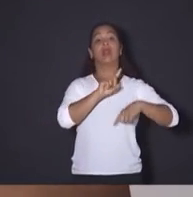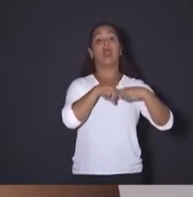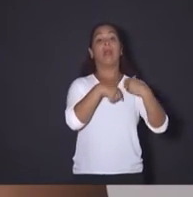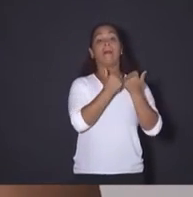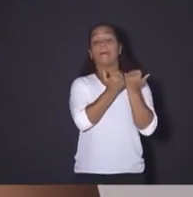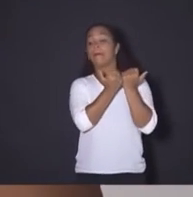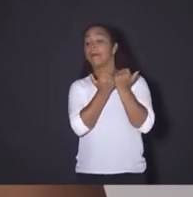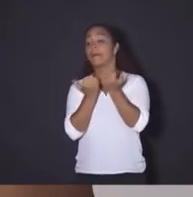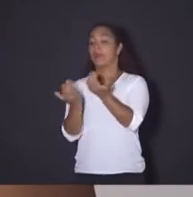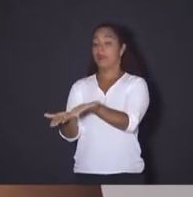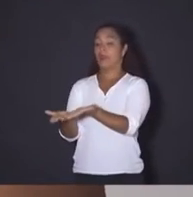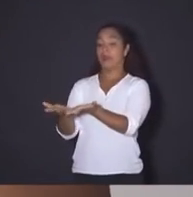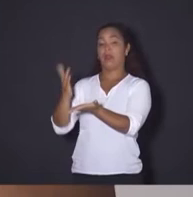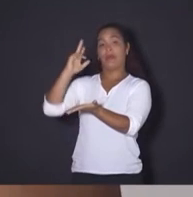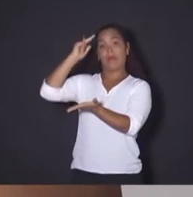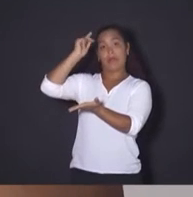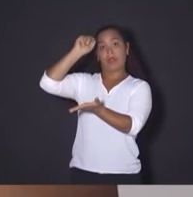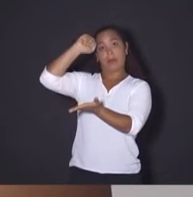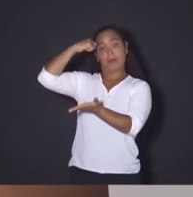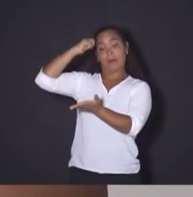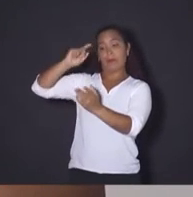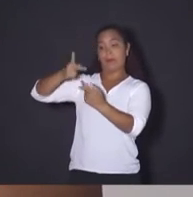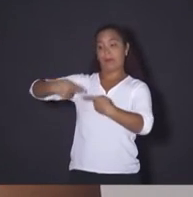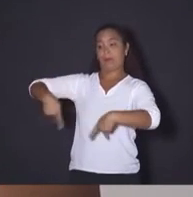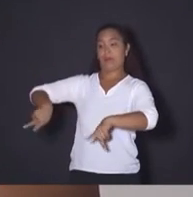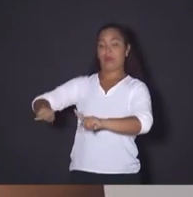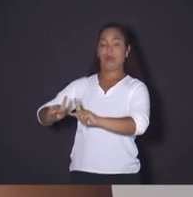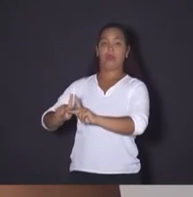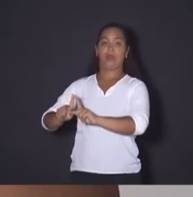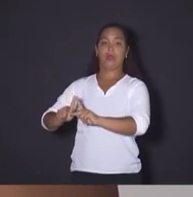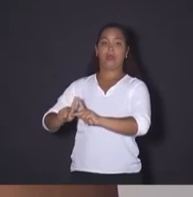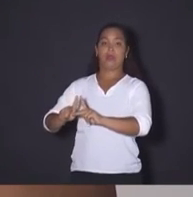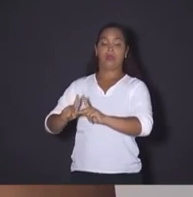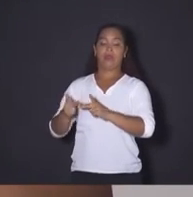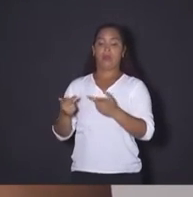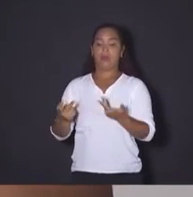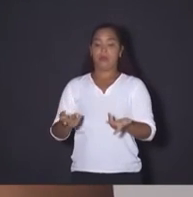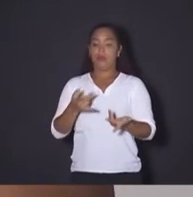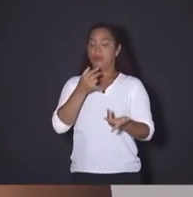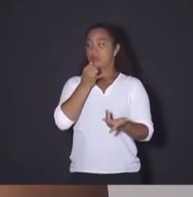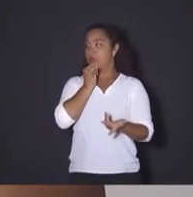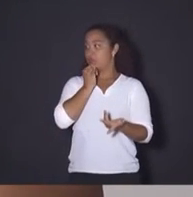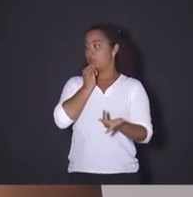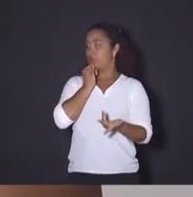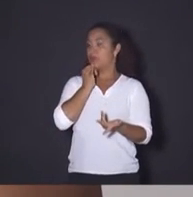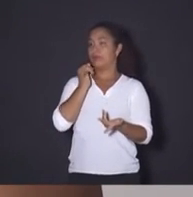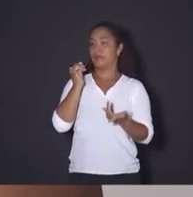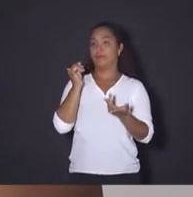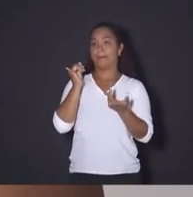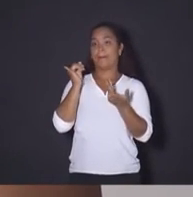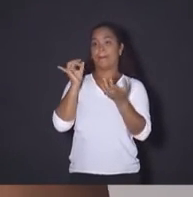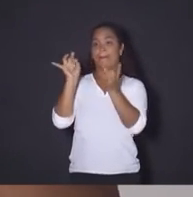população negra lamentavelmente nem sido nós fomos jogadas nessa